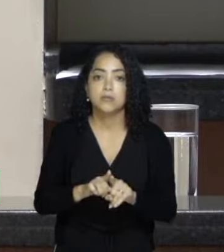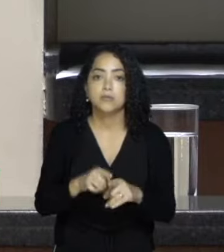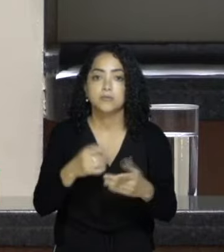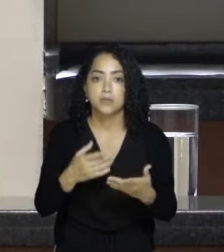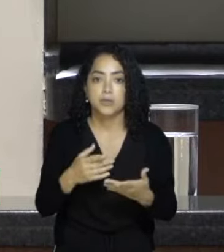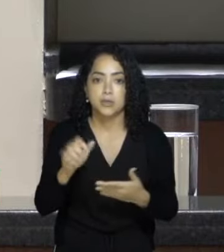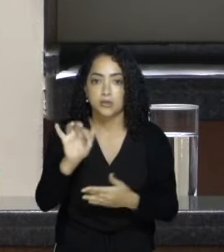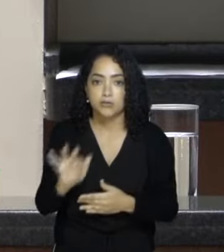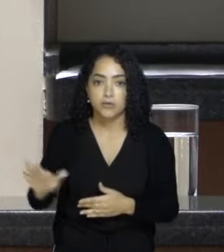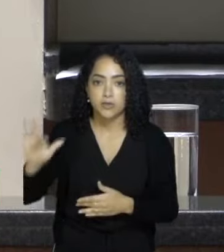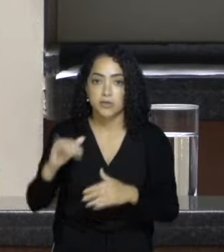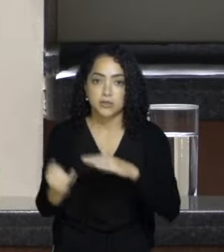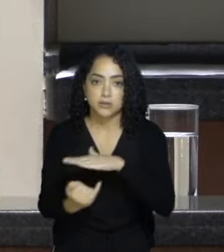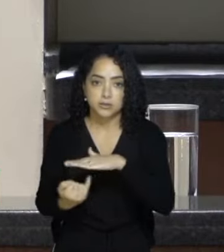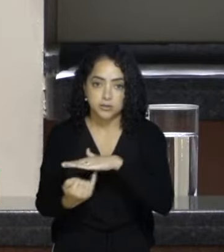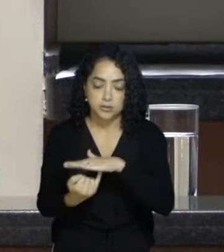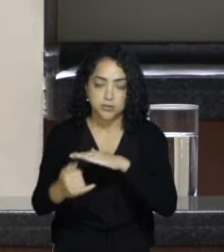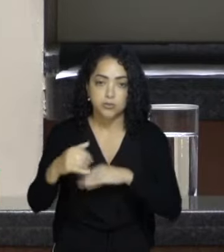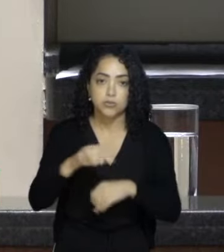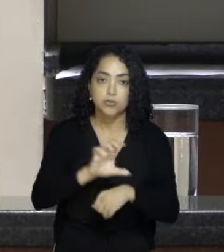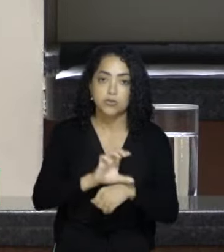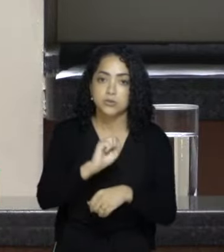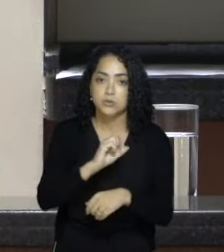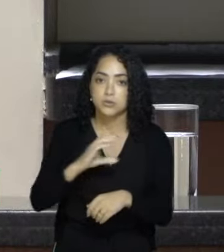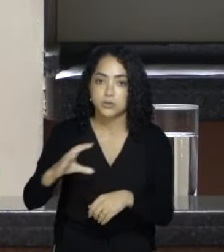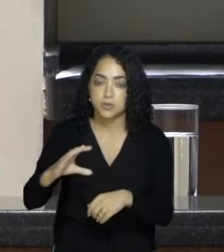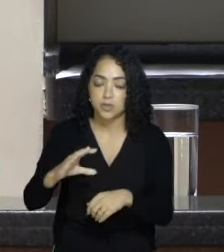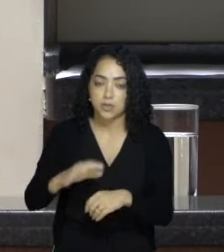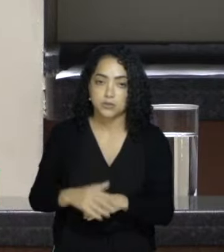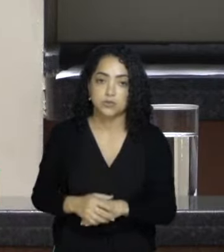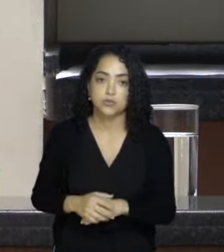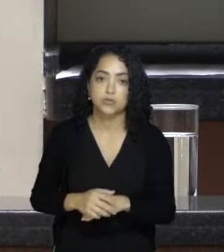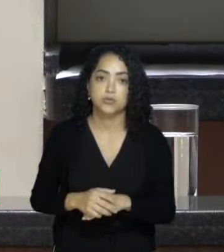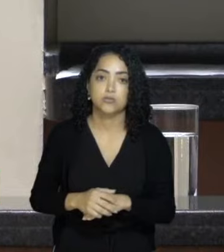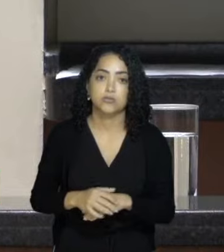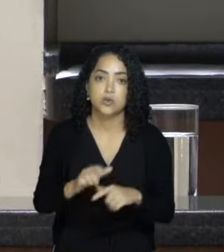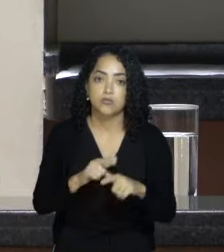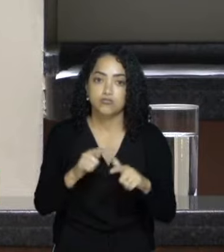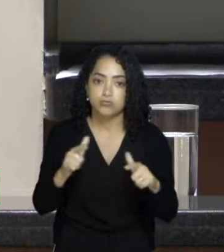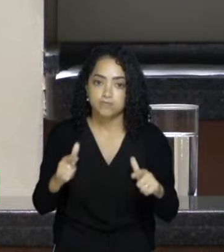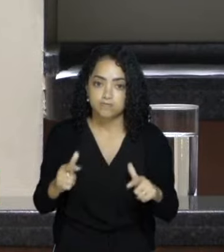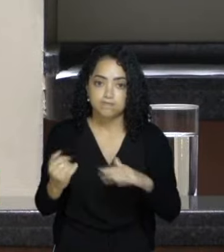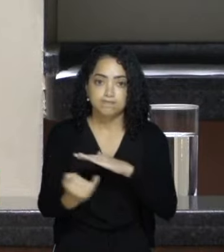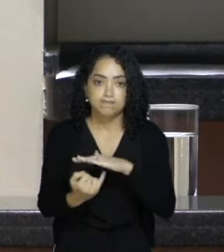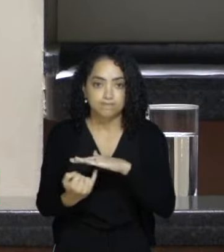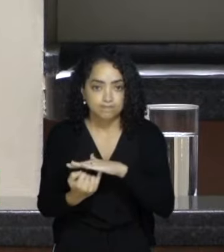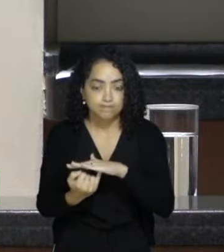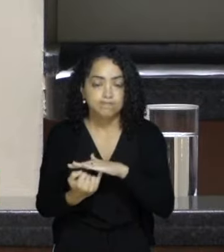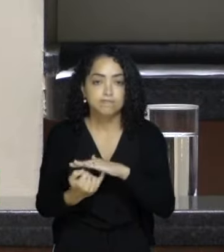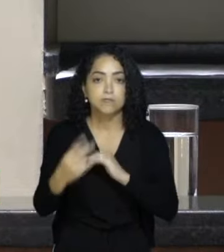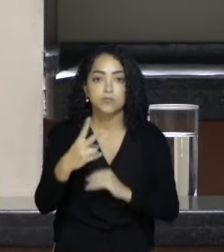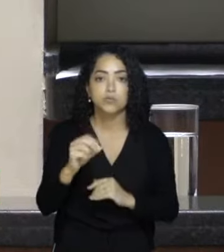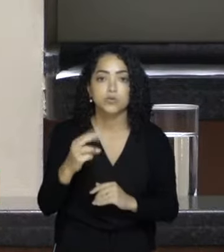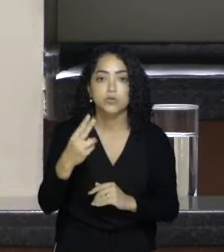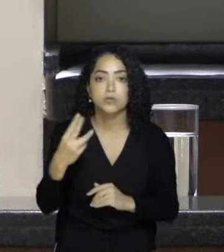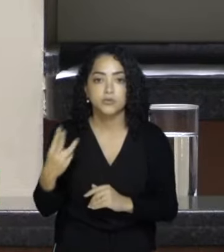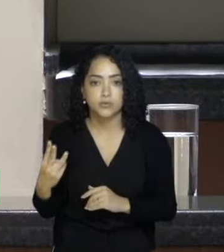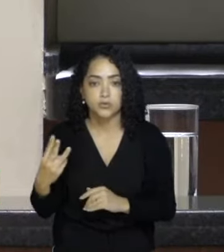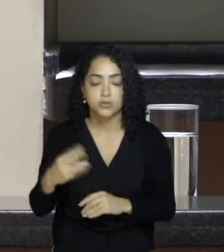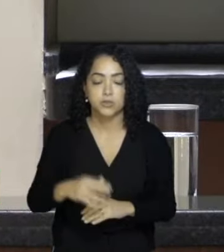Federação das Indústrias do Estado de Santa Catarina com a Ordem do Mérito Industrial de Santa Catarina 2023, em